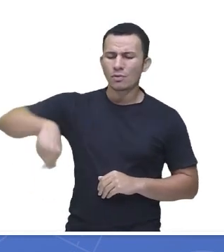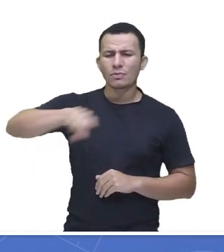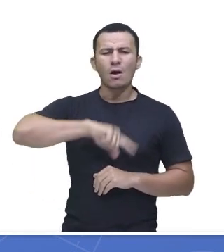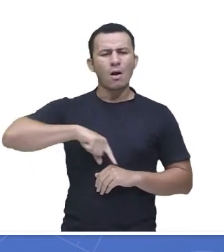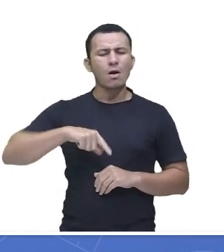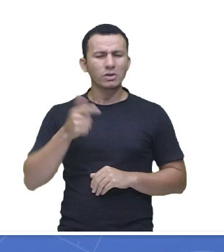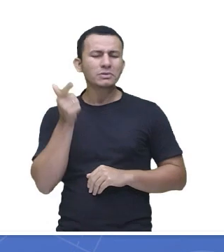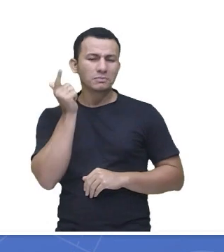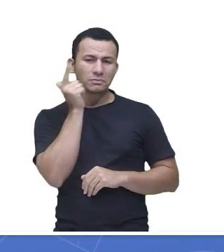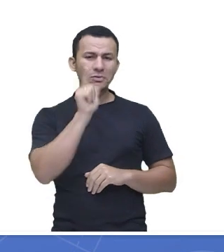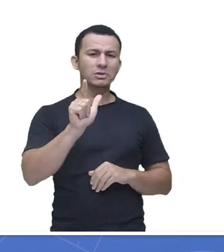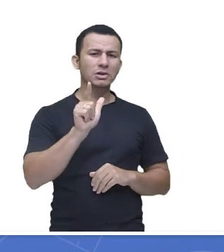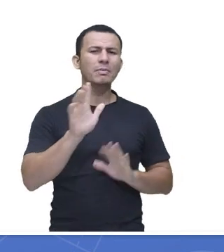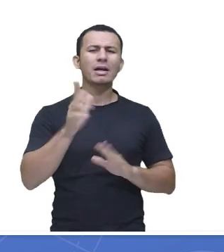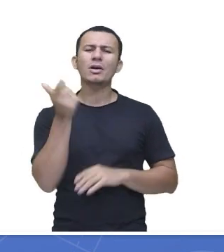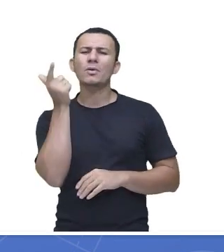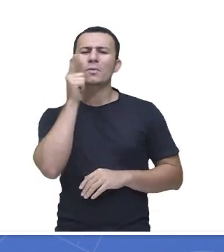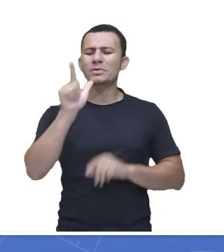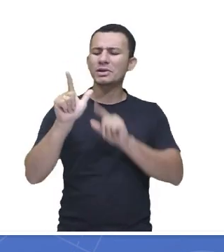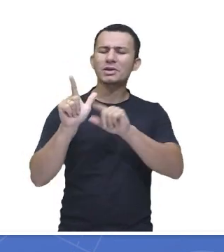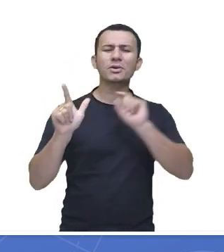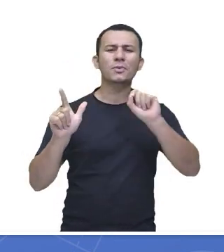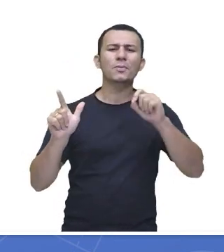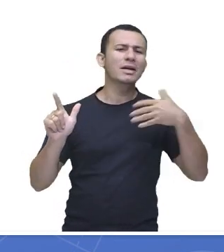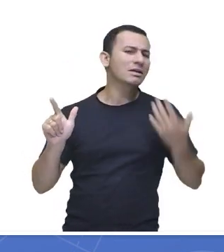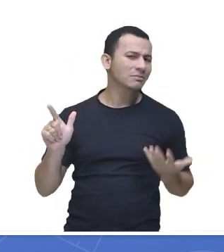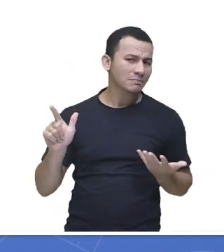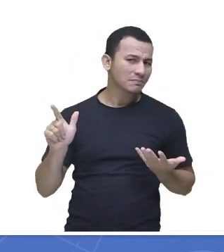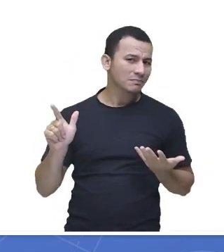O que foi que nós conseguimos aqui com este o?